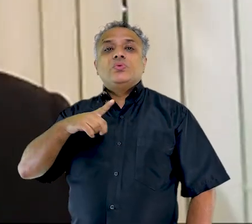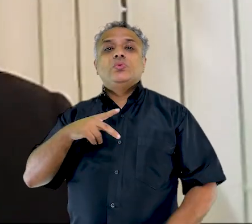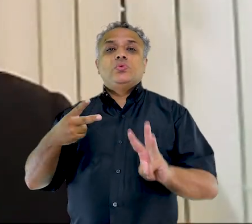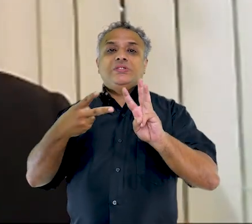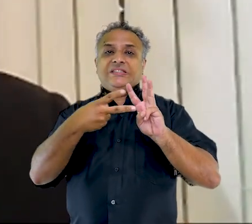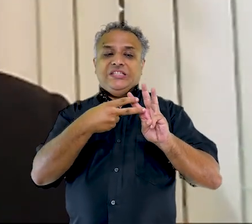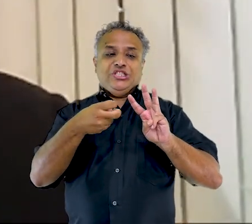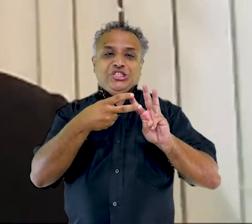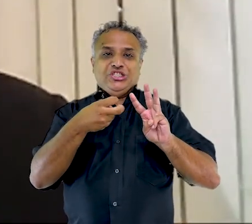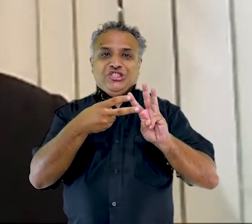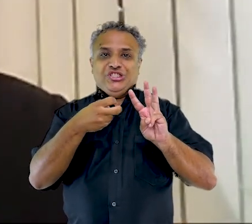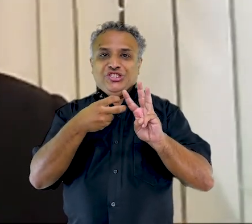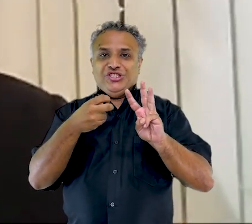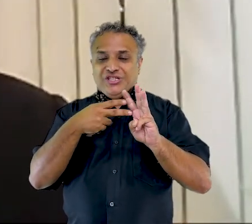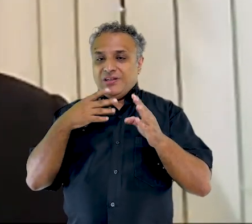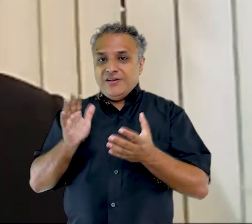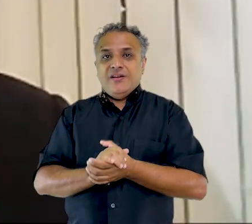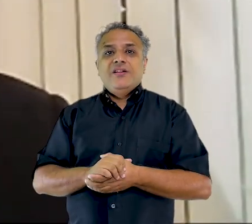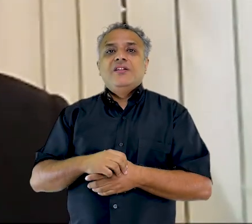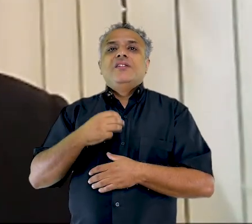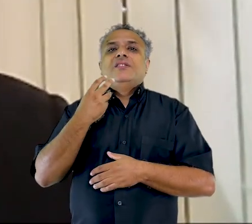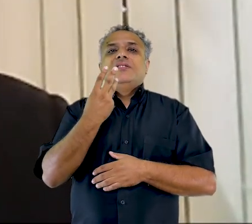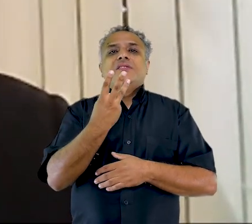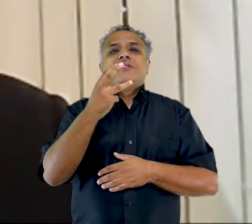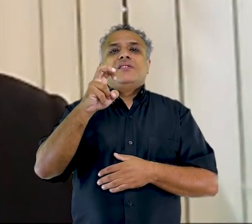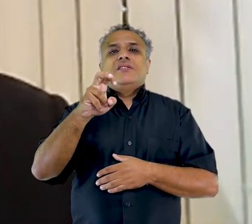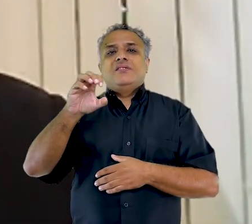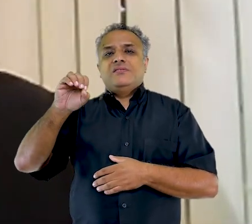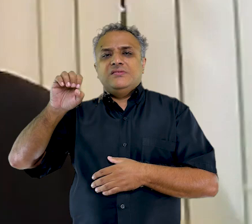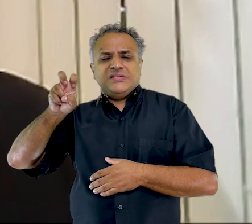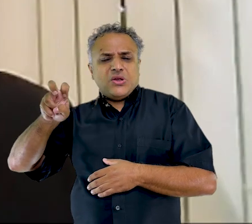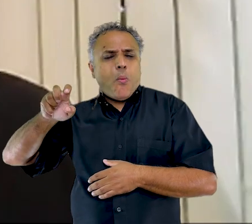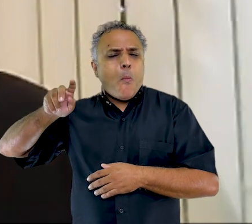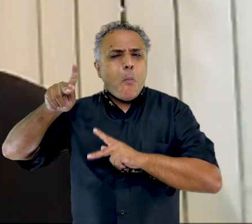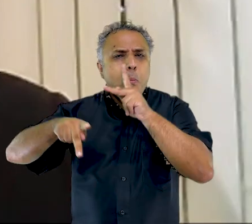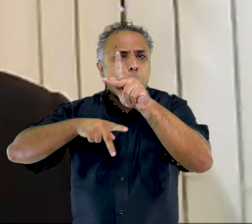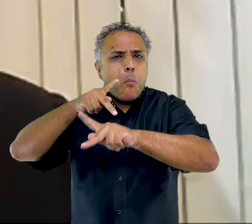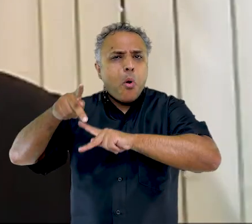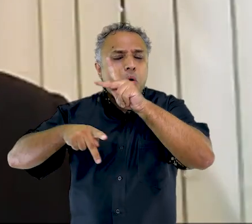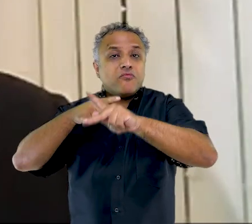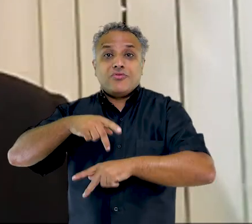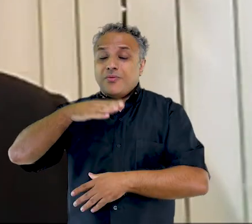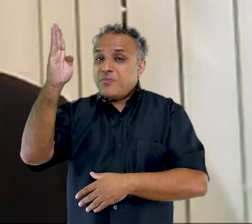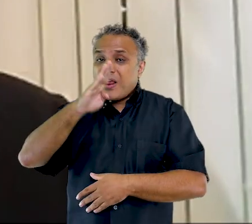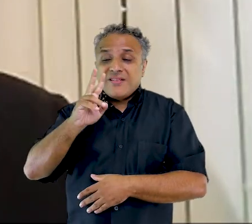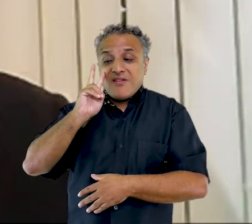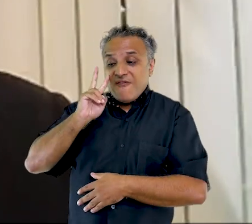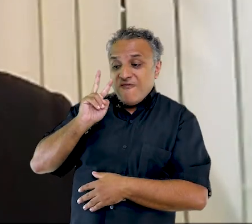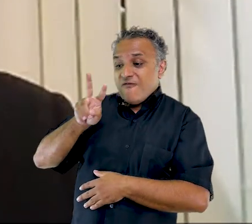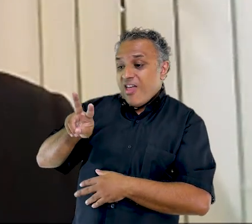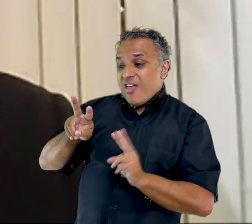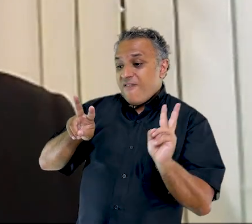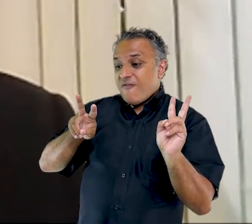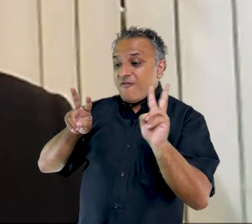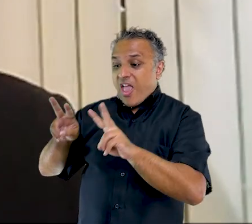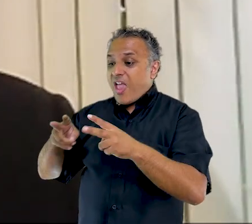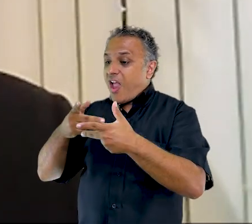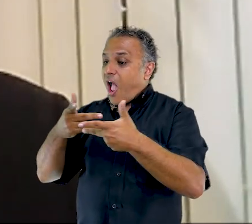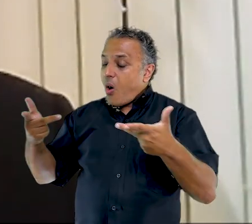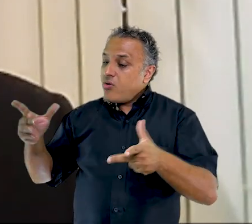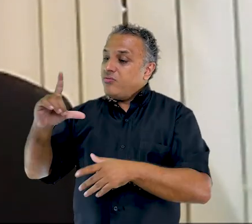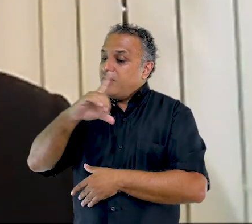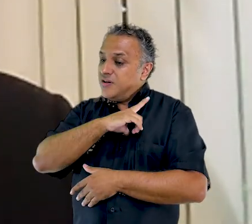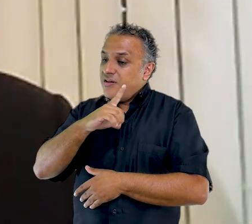indígenas, desses 305 povos indígenas no Brasil, possa ser vista como algo que deve